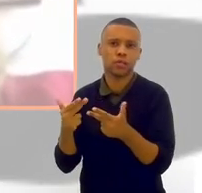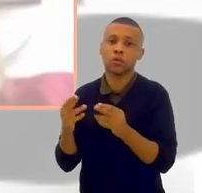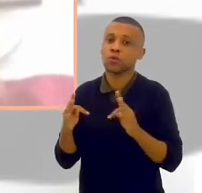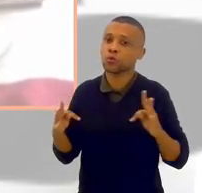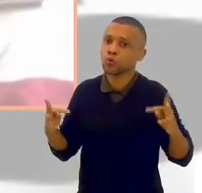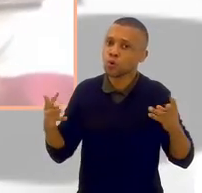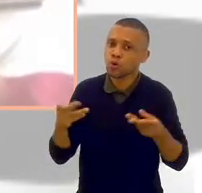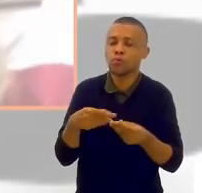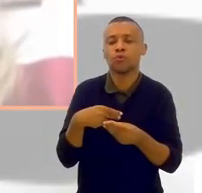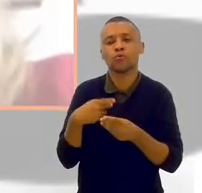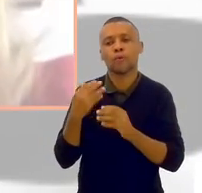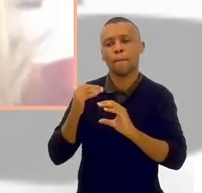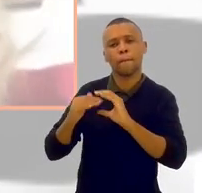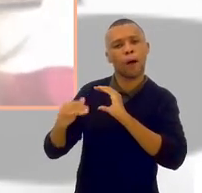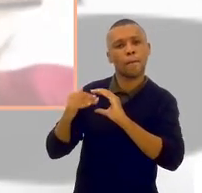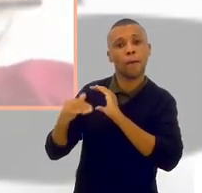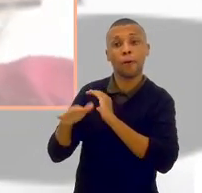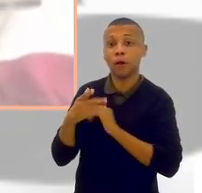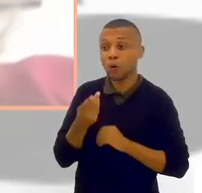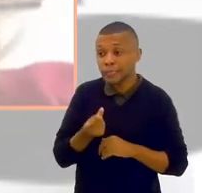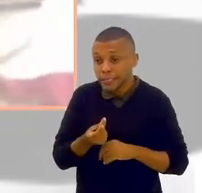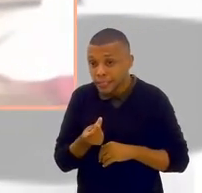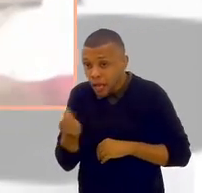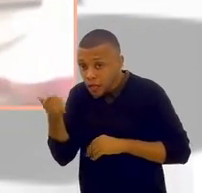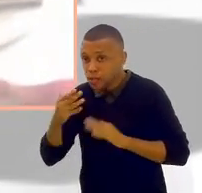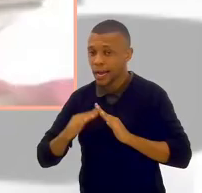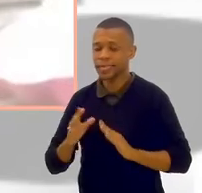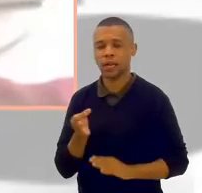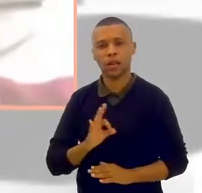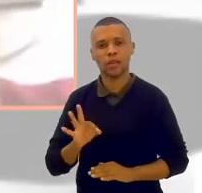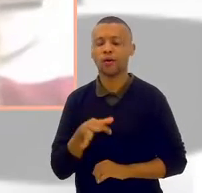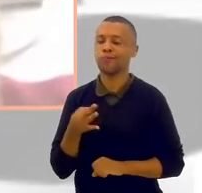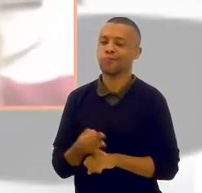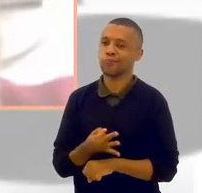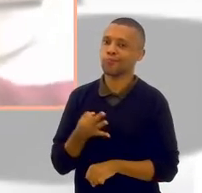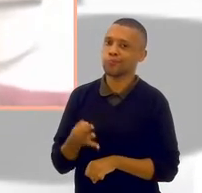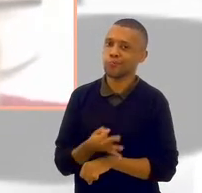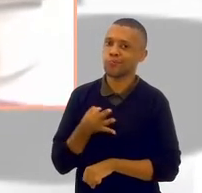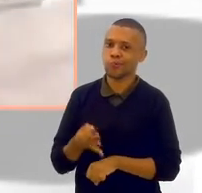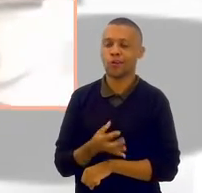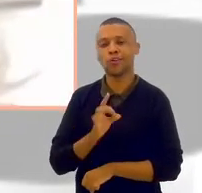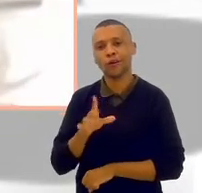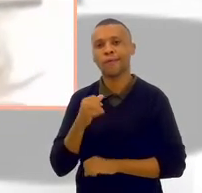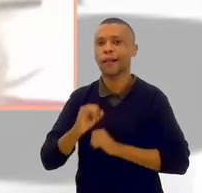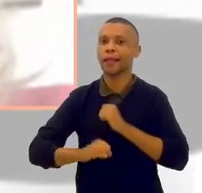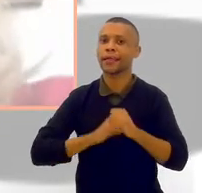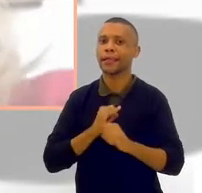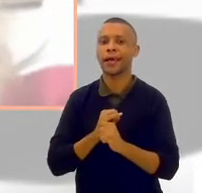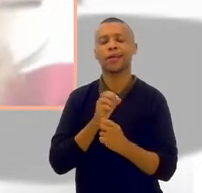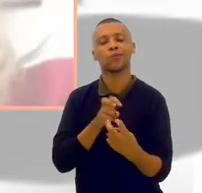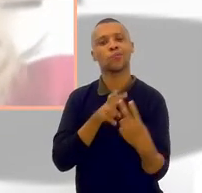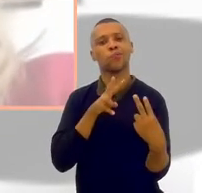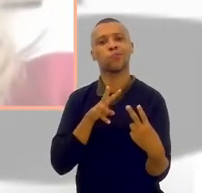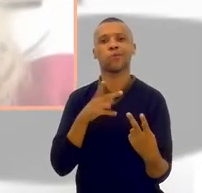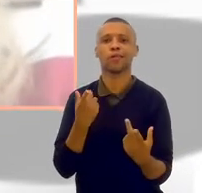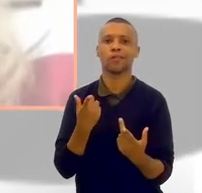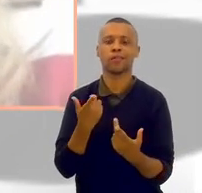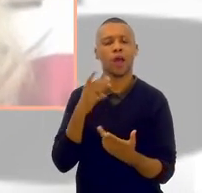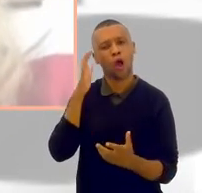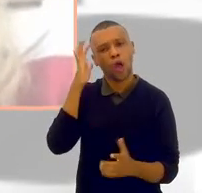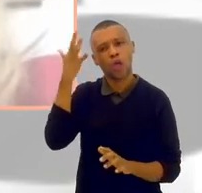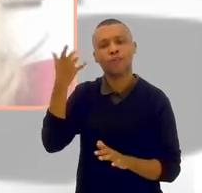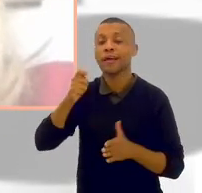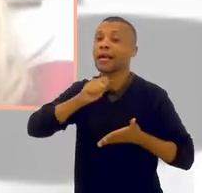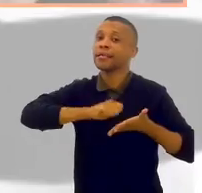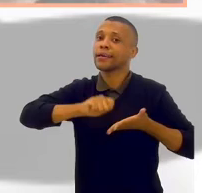todo mundo entregando e eu não saindo de casa. Aí eu não aguentei, como que eu vou ficar só falando pela internet? Eu resolvi fazer o